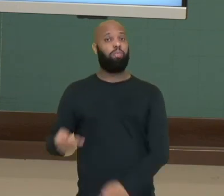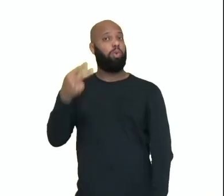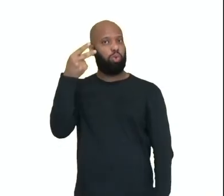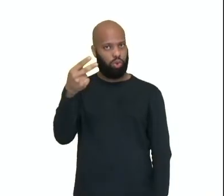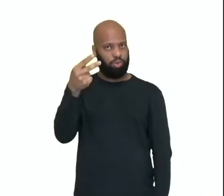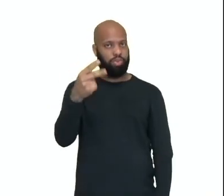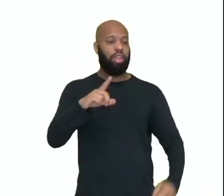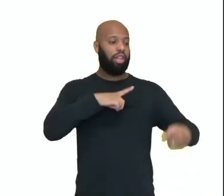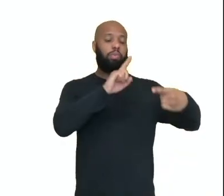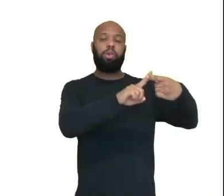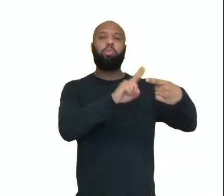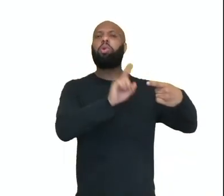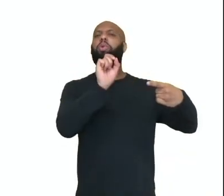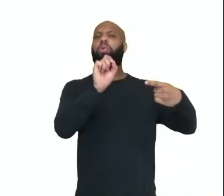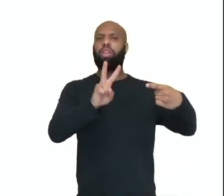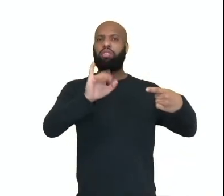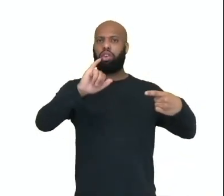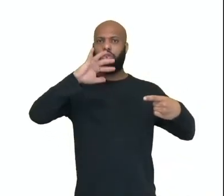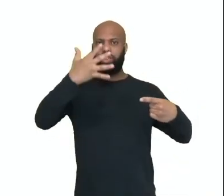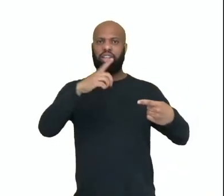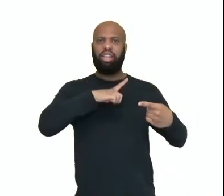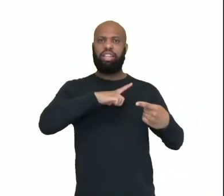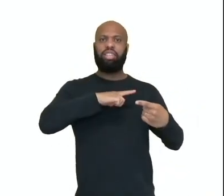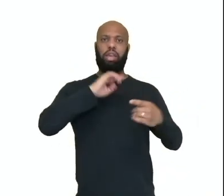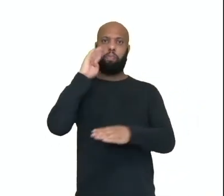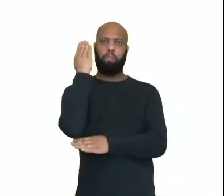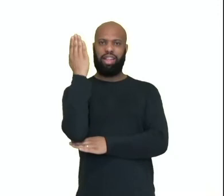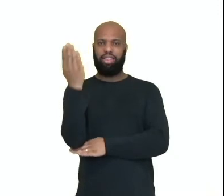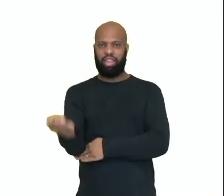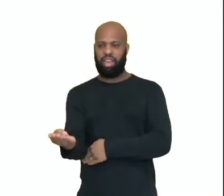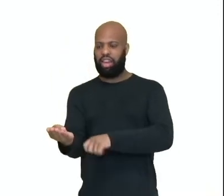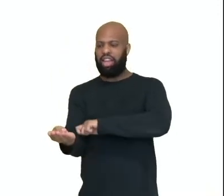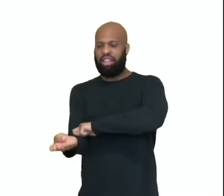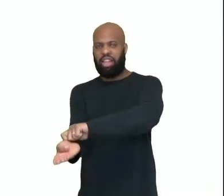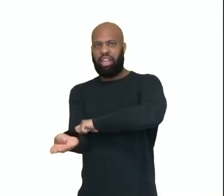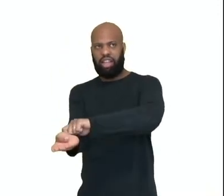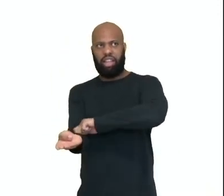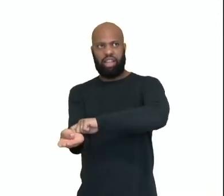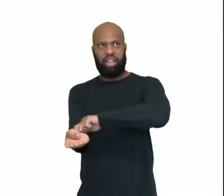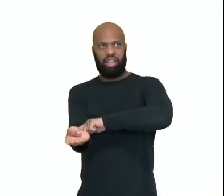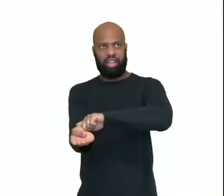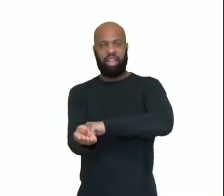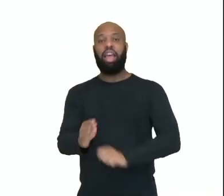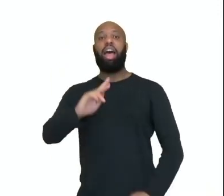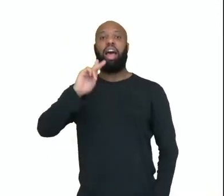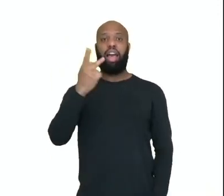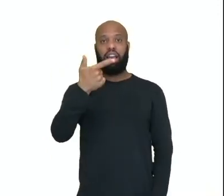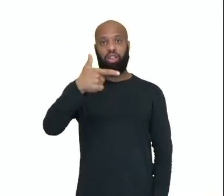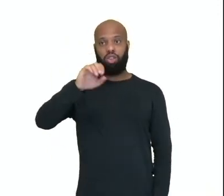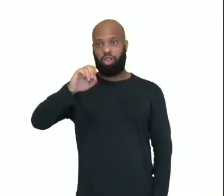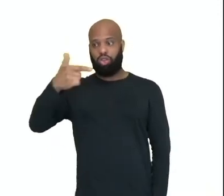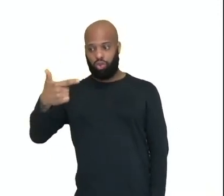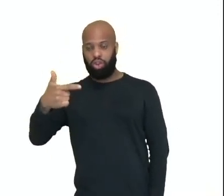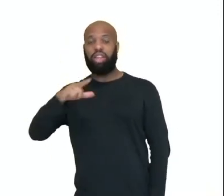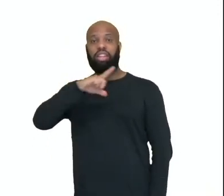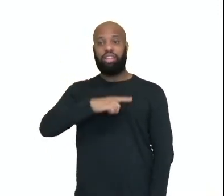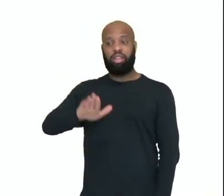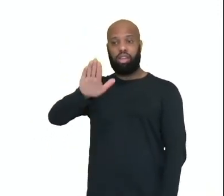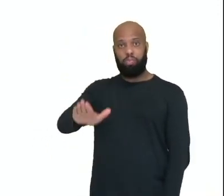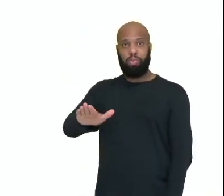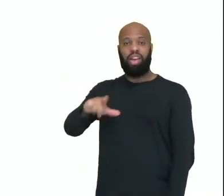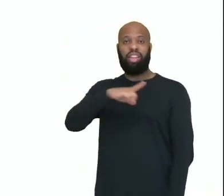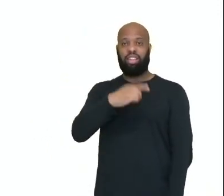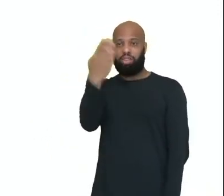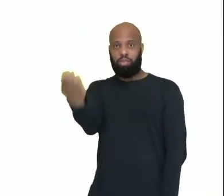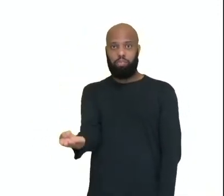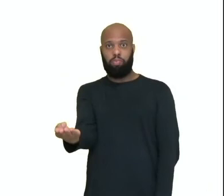etapas. Primeiramente, escova a superfície da madeira com peróxido de hidrogênio, que é água oxigenada, e deixa sobre luz